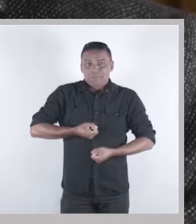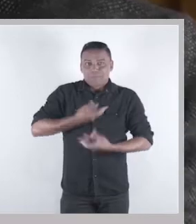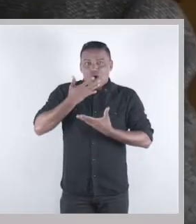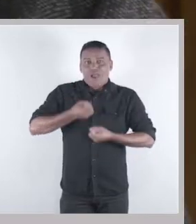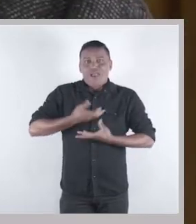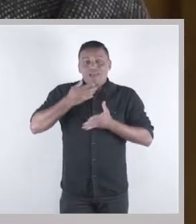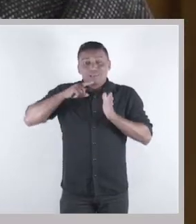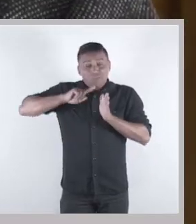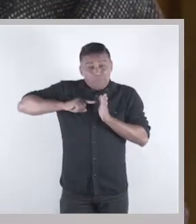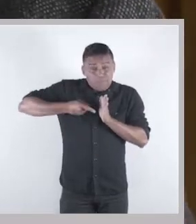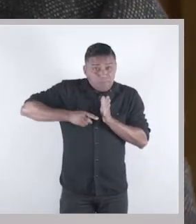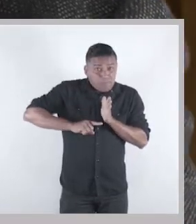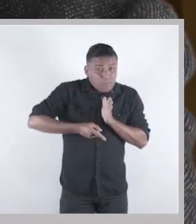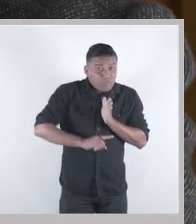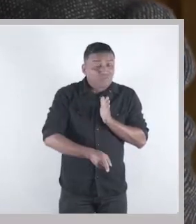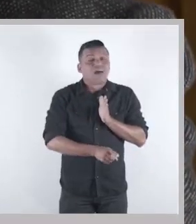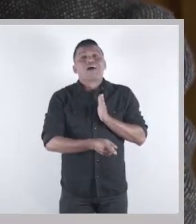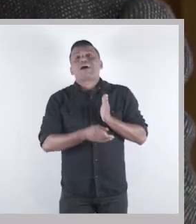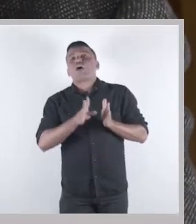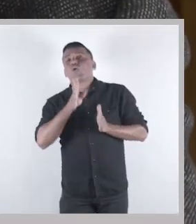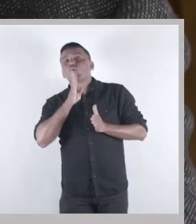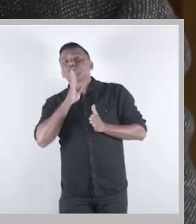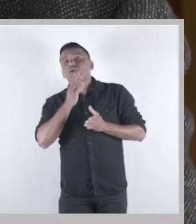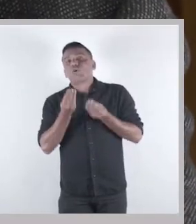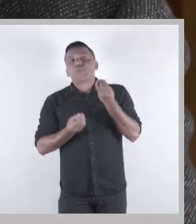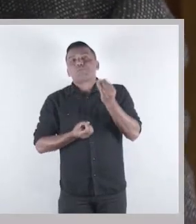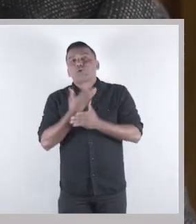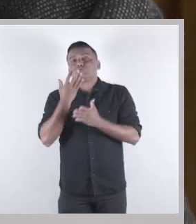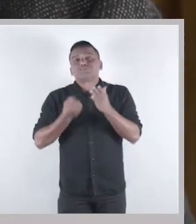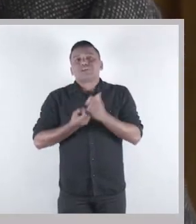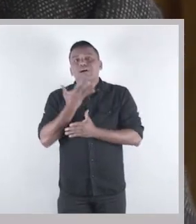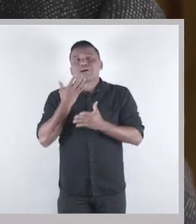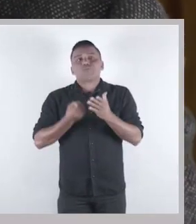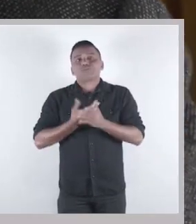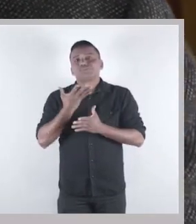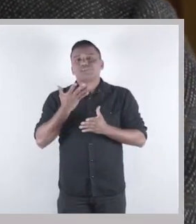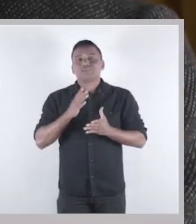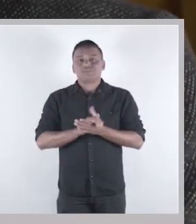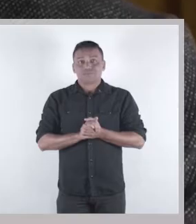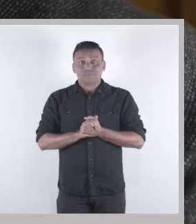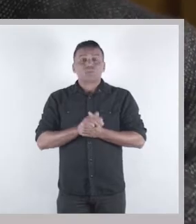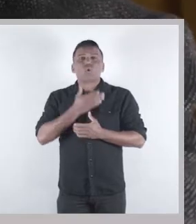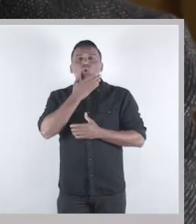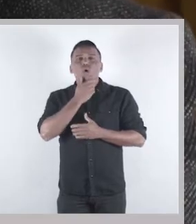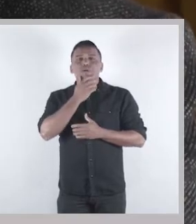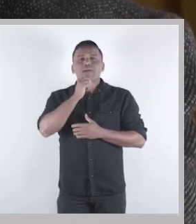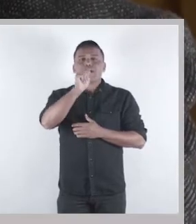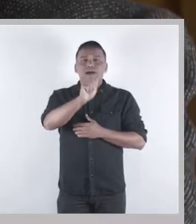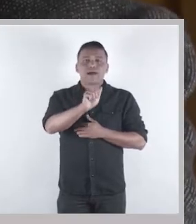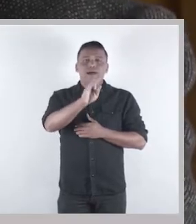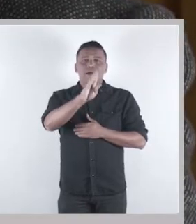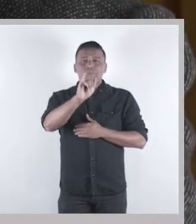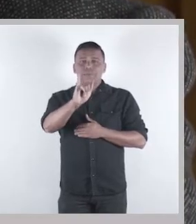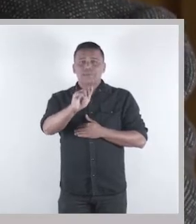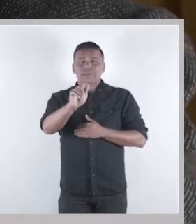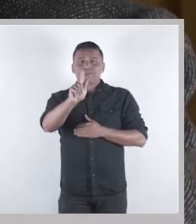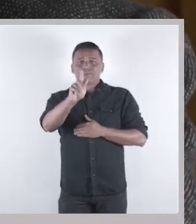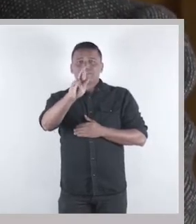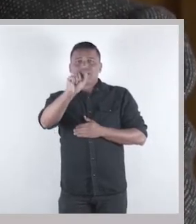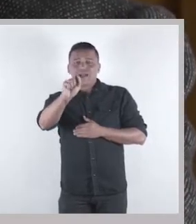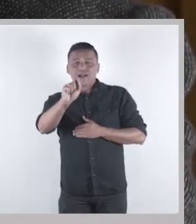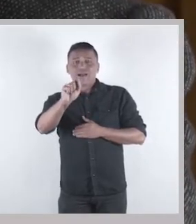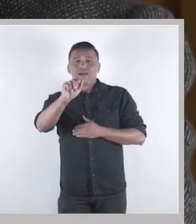que você começa a ver desde por exemplo abigar Renault é que além de ser um grande poeta também era um tradutor